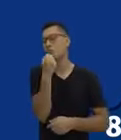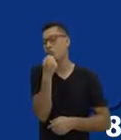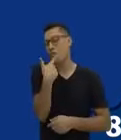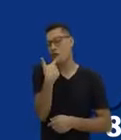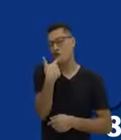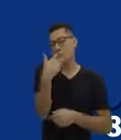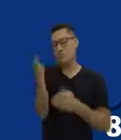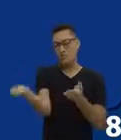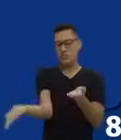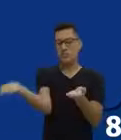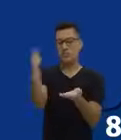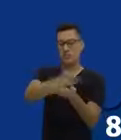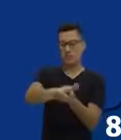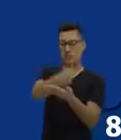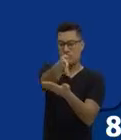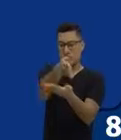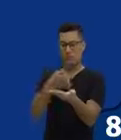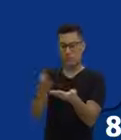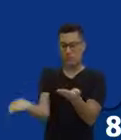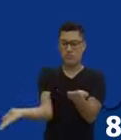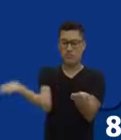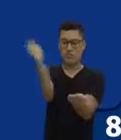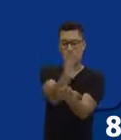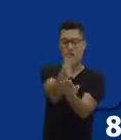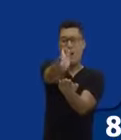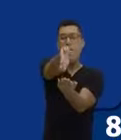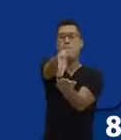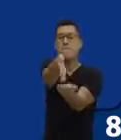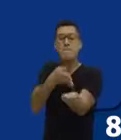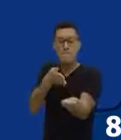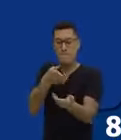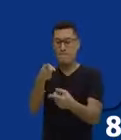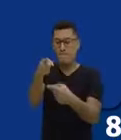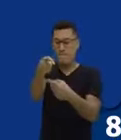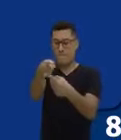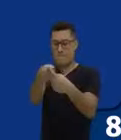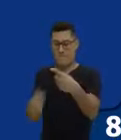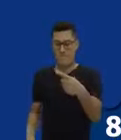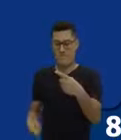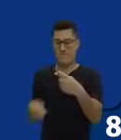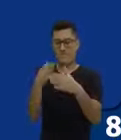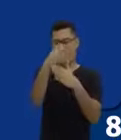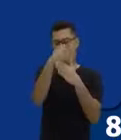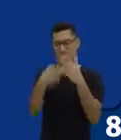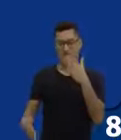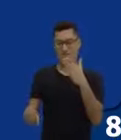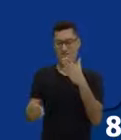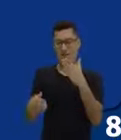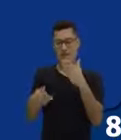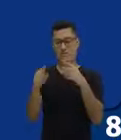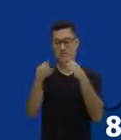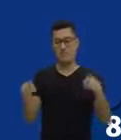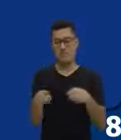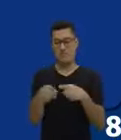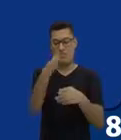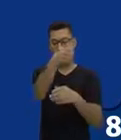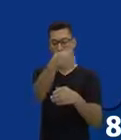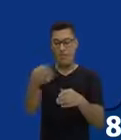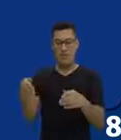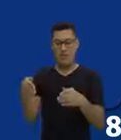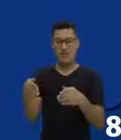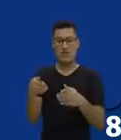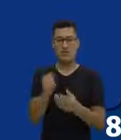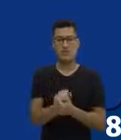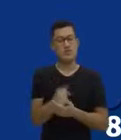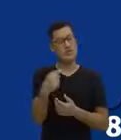dobrada ao meio? Dobrada ao meio, no caso, a metade, né, do que eu tenho. Então. Isso, vai ser a metade da área dela, não é isso? Isso. Então,